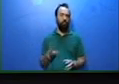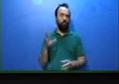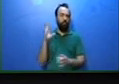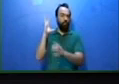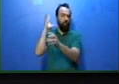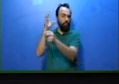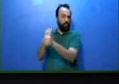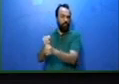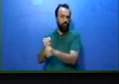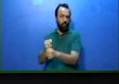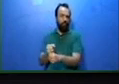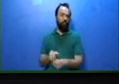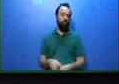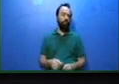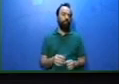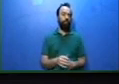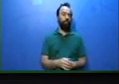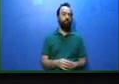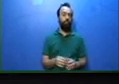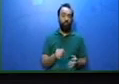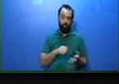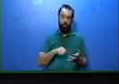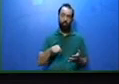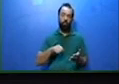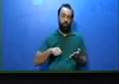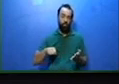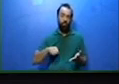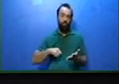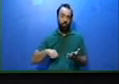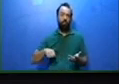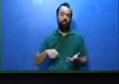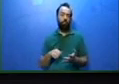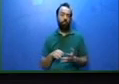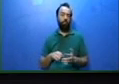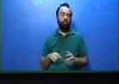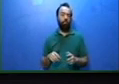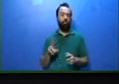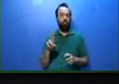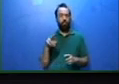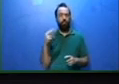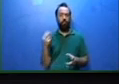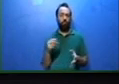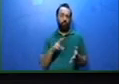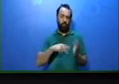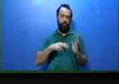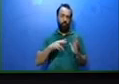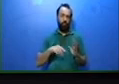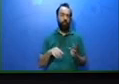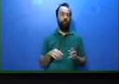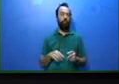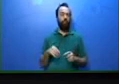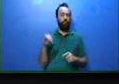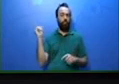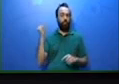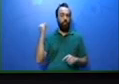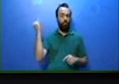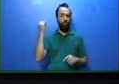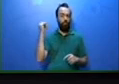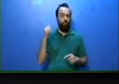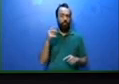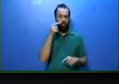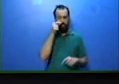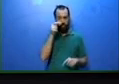revisão, tá? Ao escrever, ao ler, ou quando nós formos fazer um texto, é importante fazer a revisão,